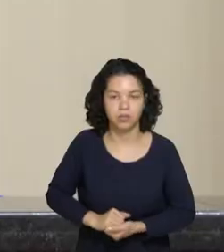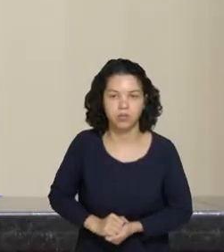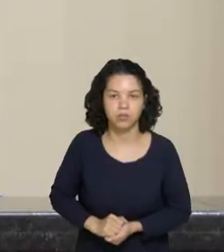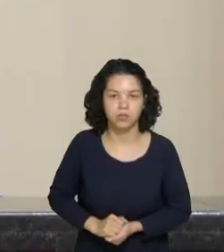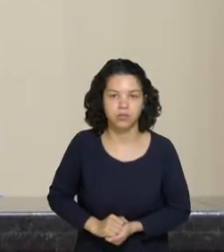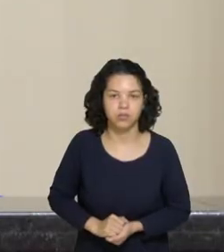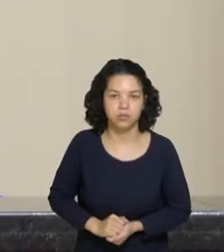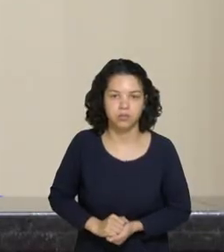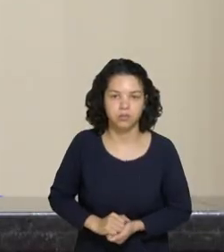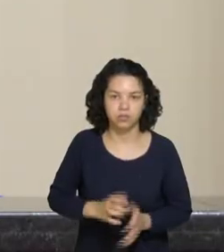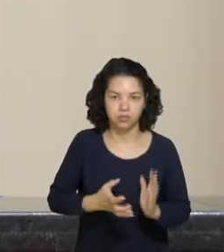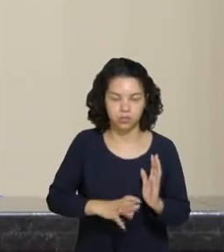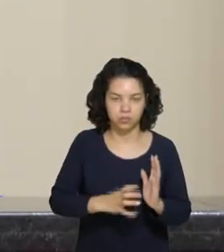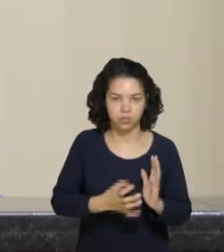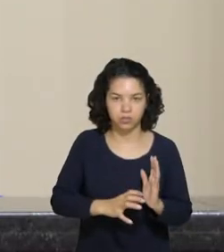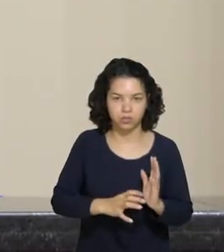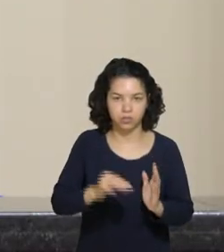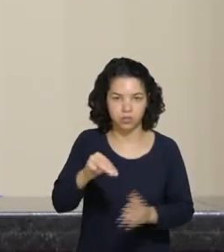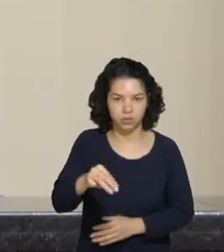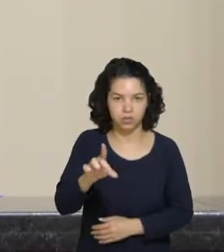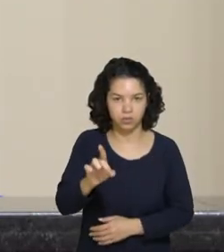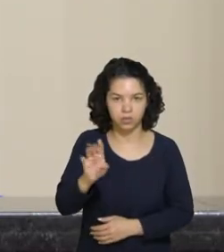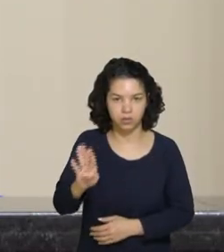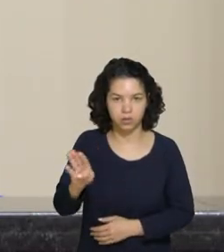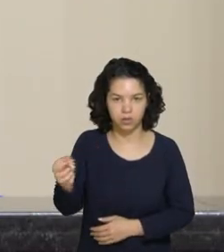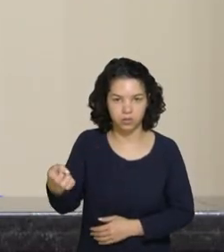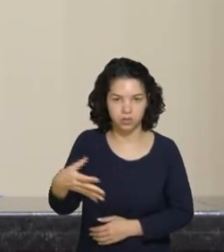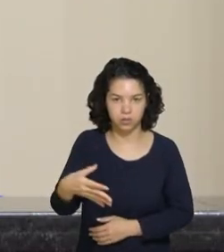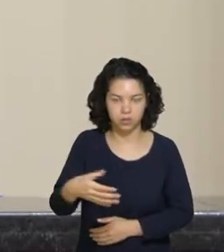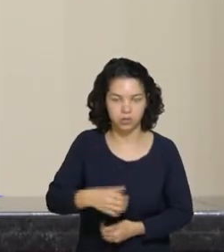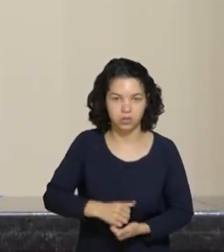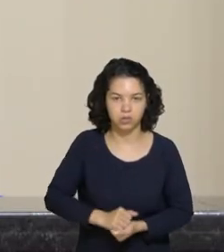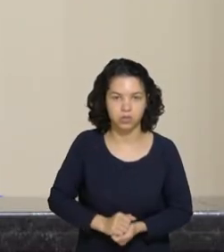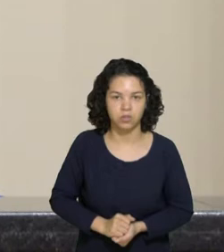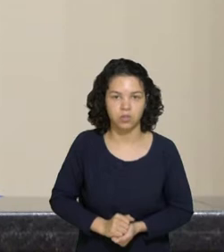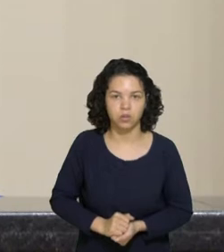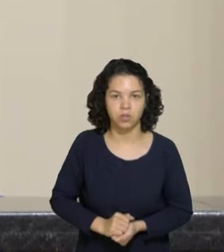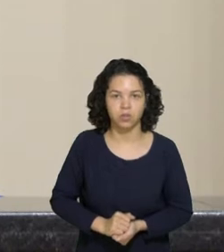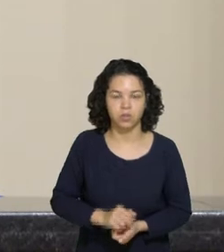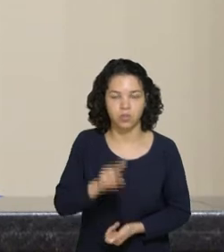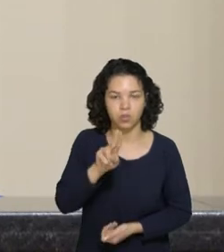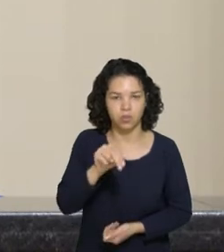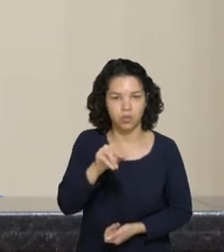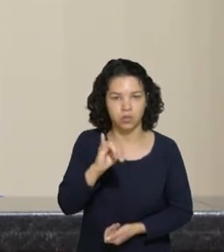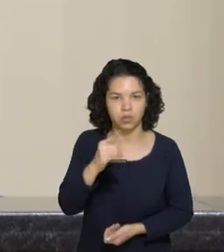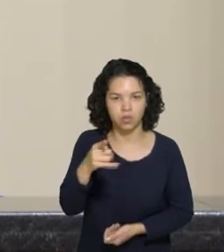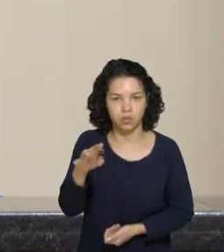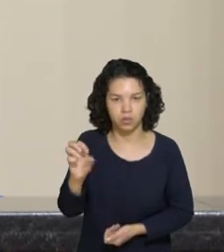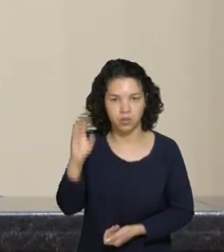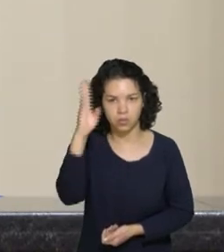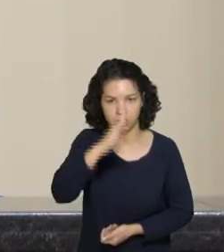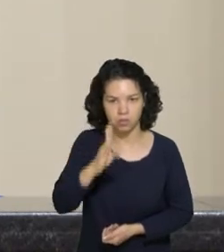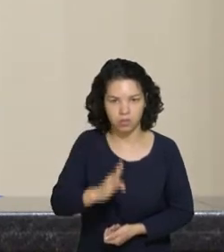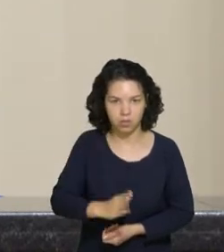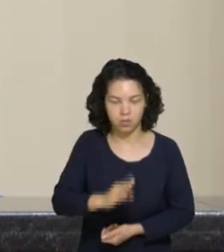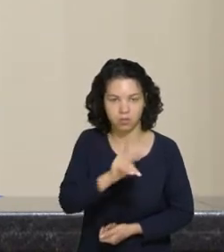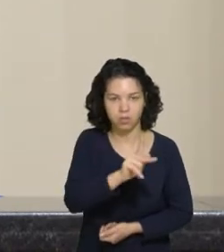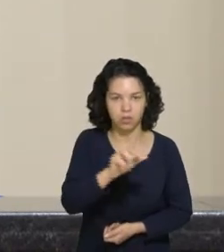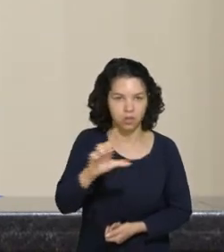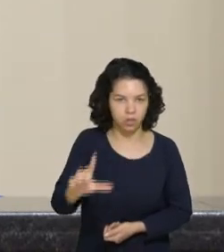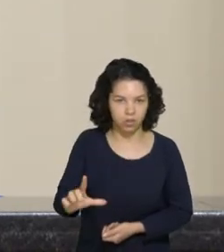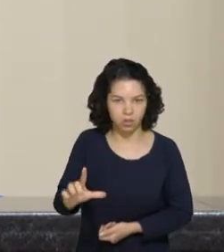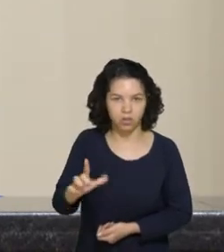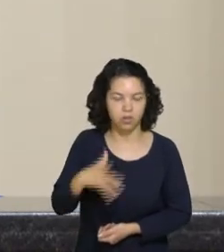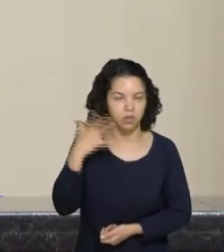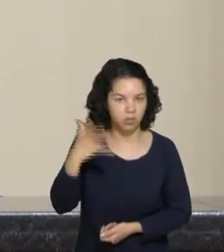Bloco o MDB Novo, União Brasil, PL, que acabou de falar